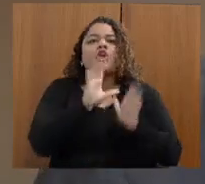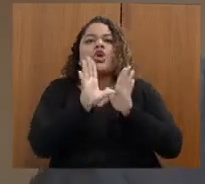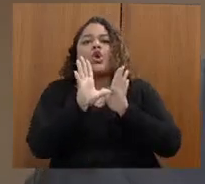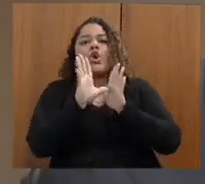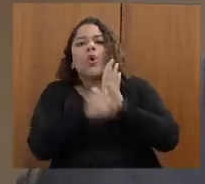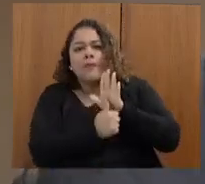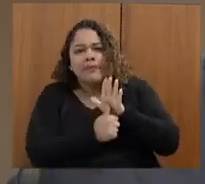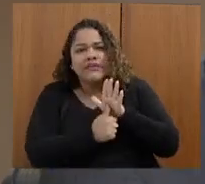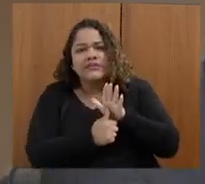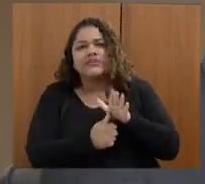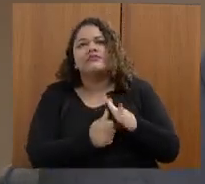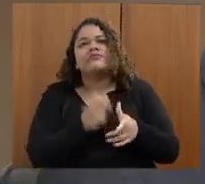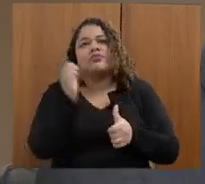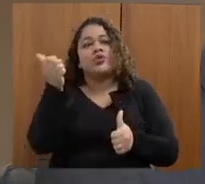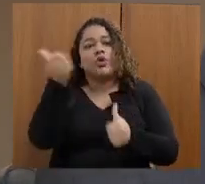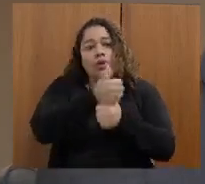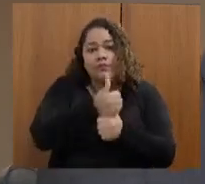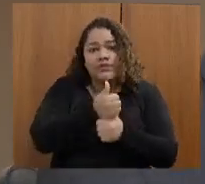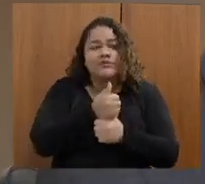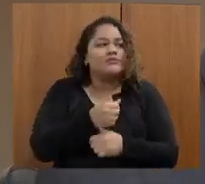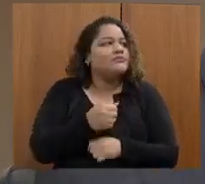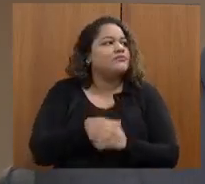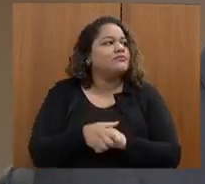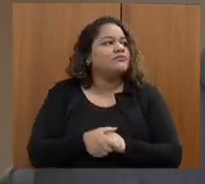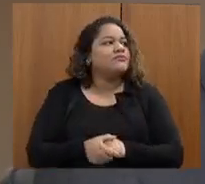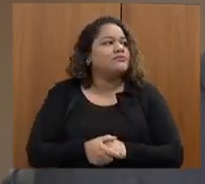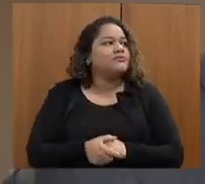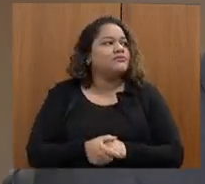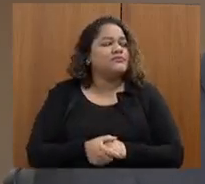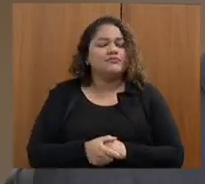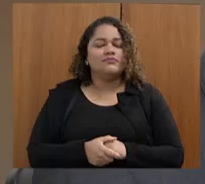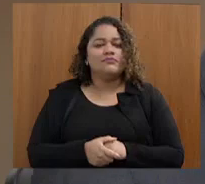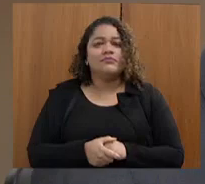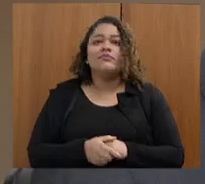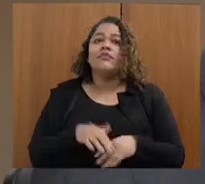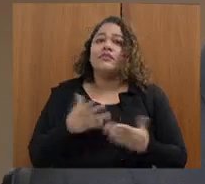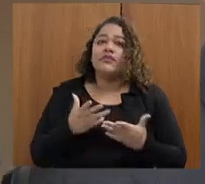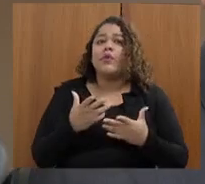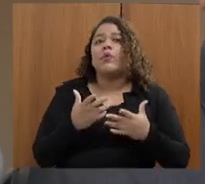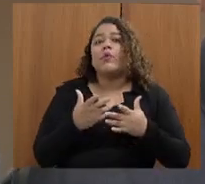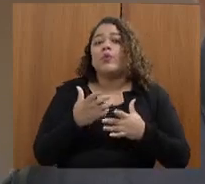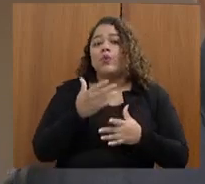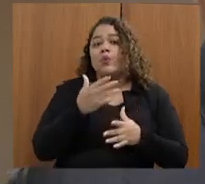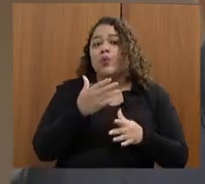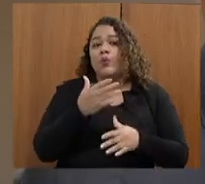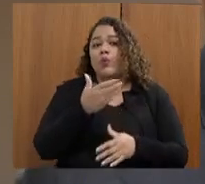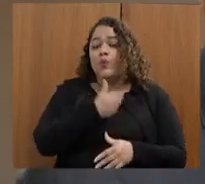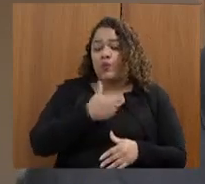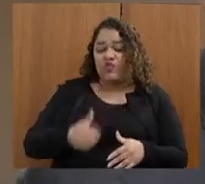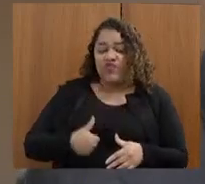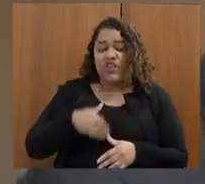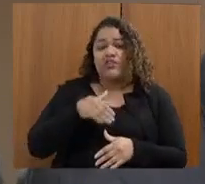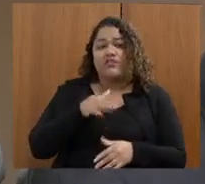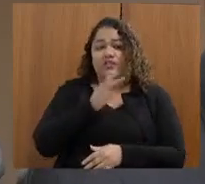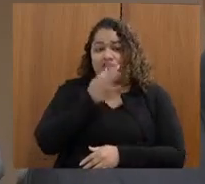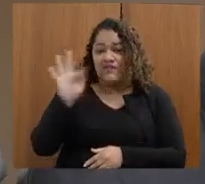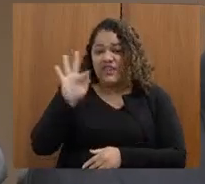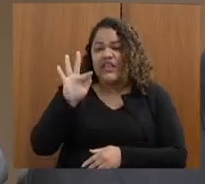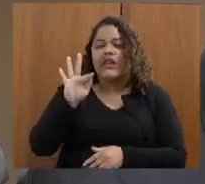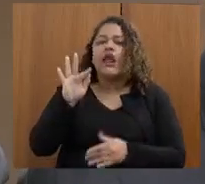então o governo federal excluiu o projeto de escolas Civic militares